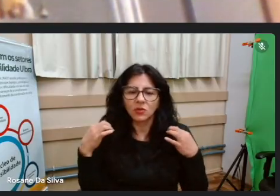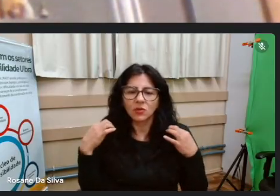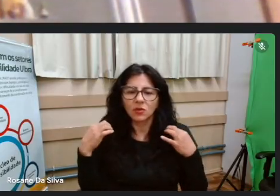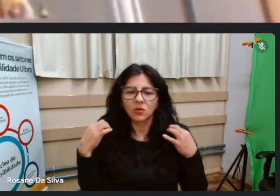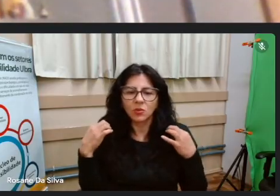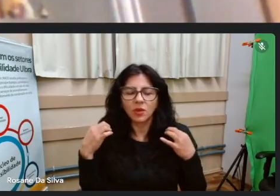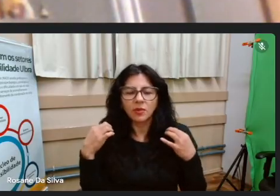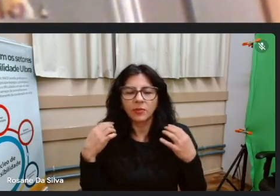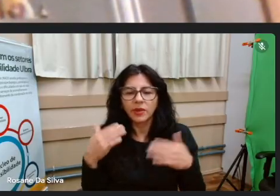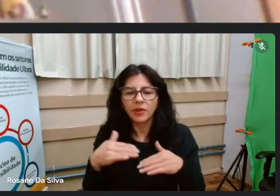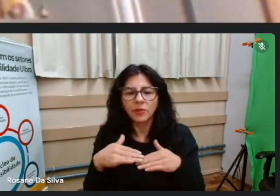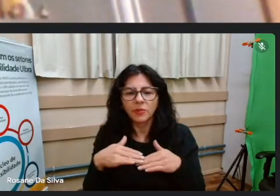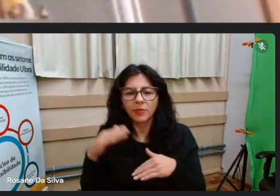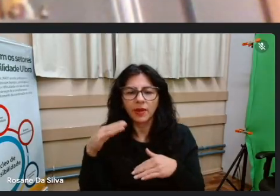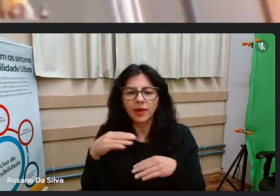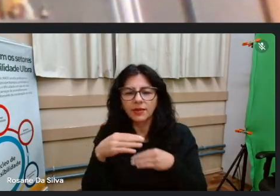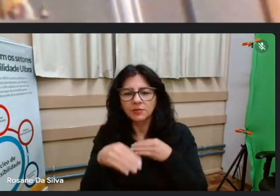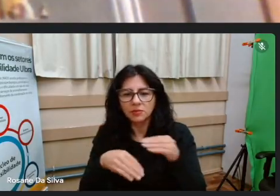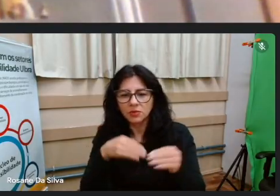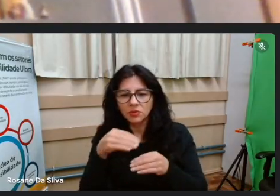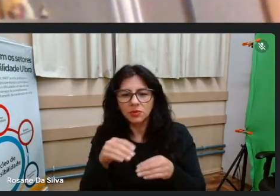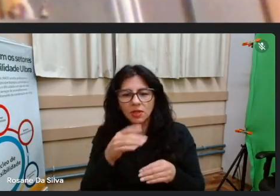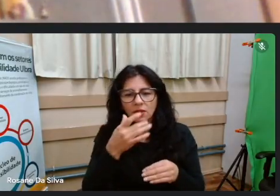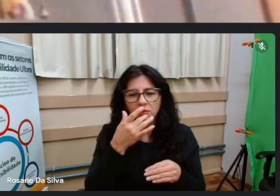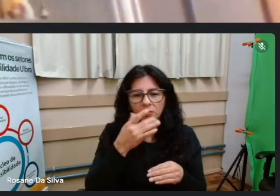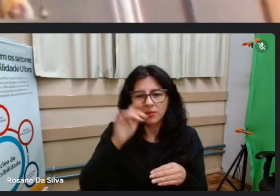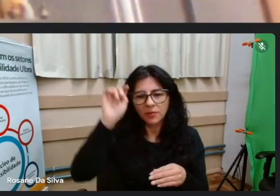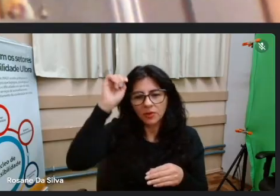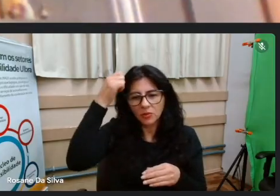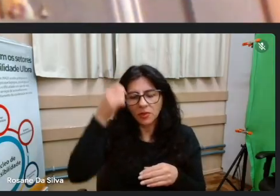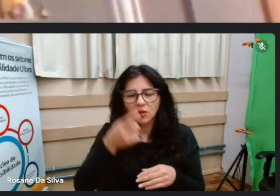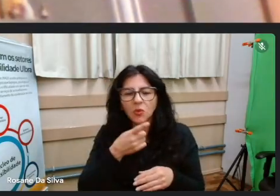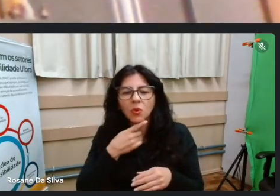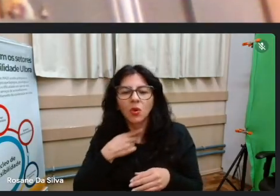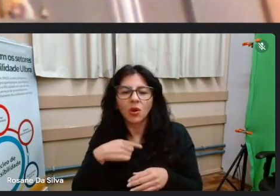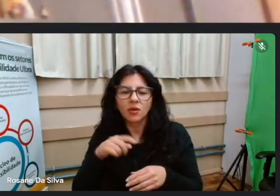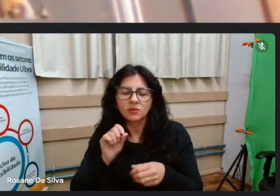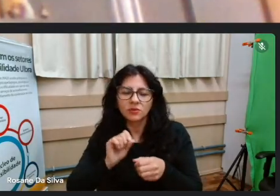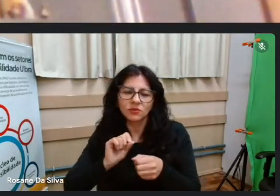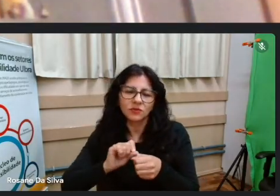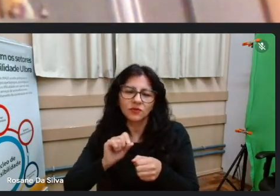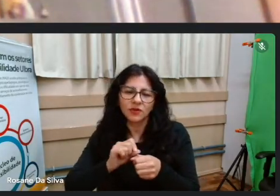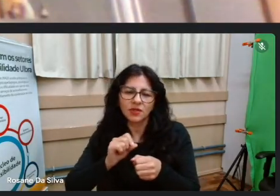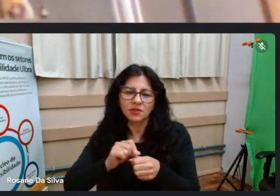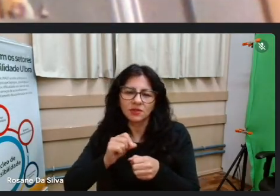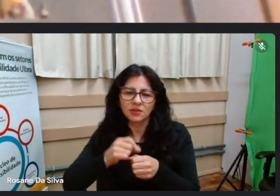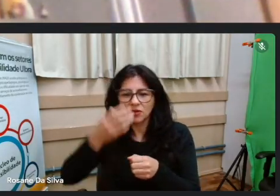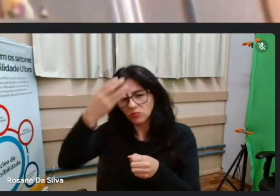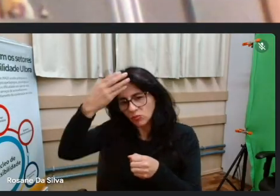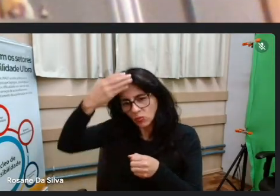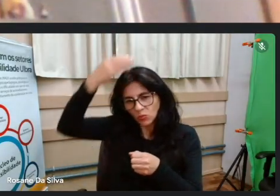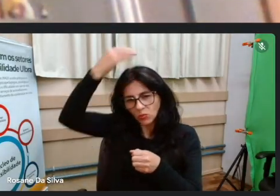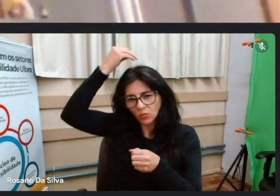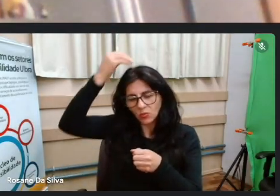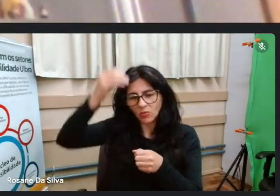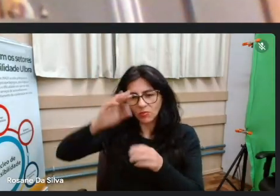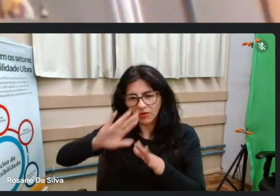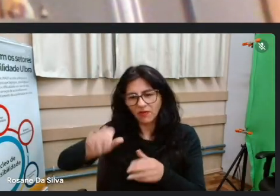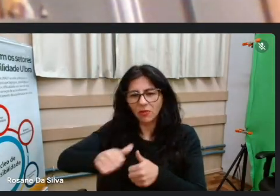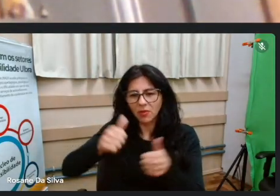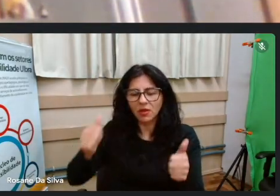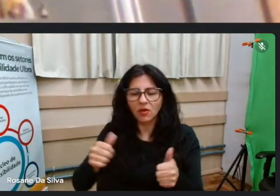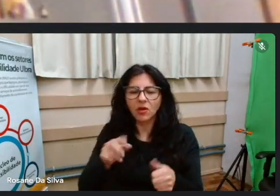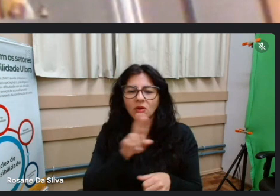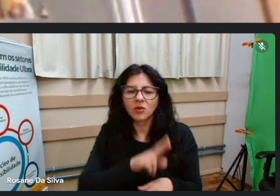vez mais grisalho gosto de fazer um tipo de um topete na frente para ficar melhor e tô